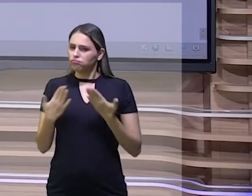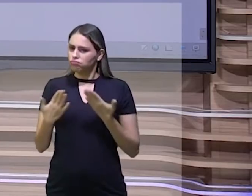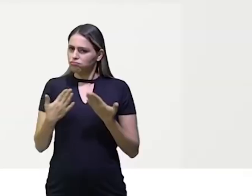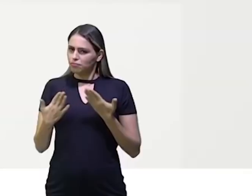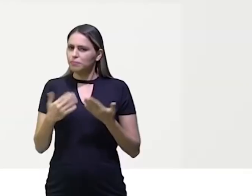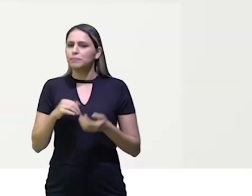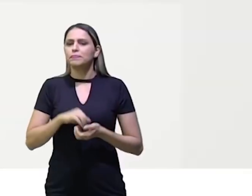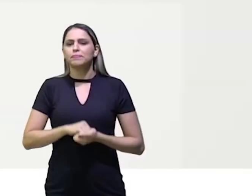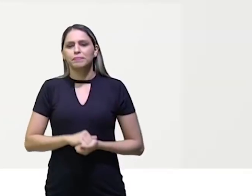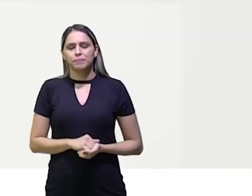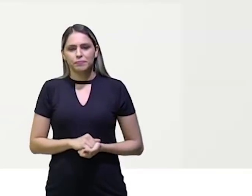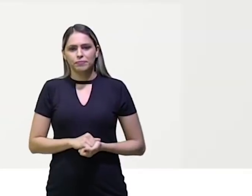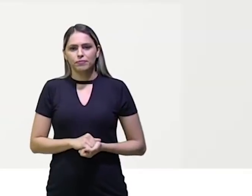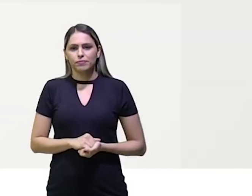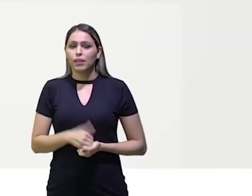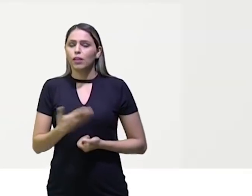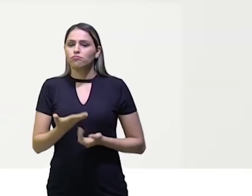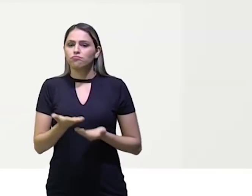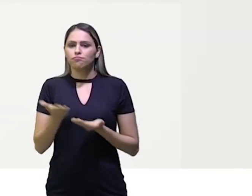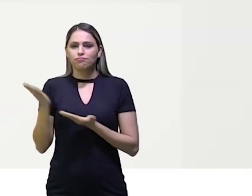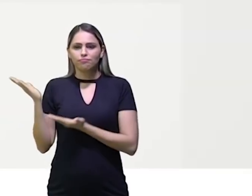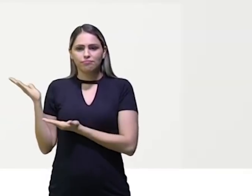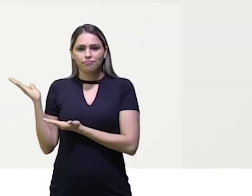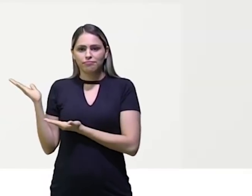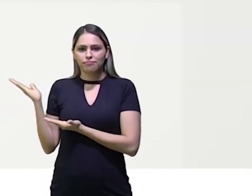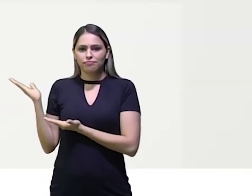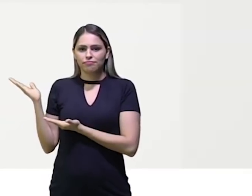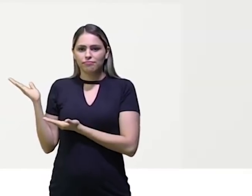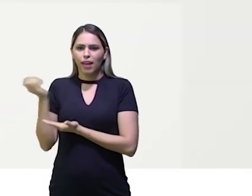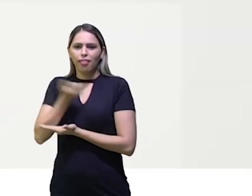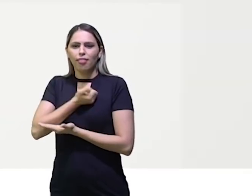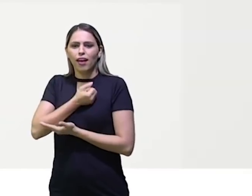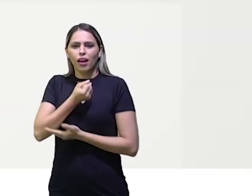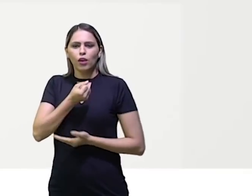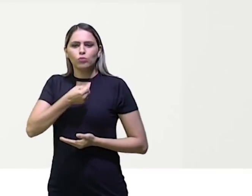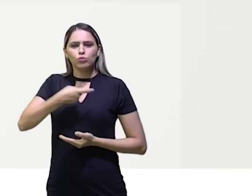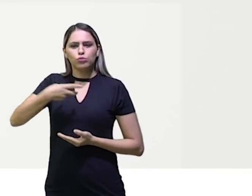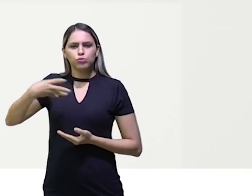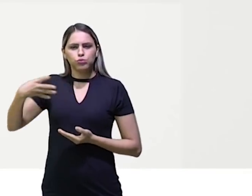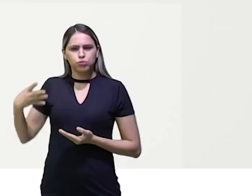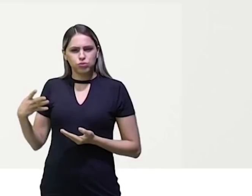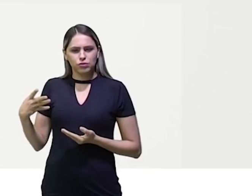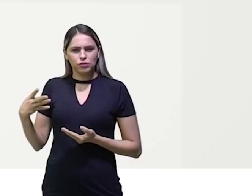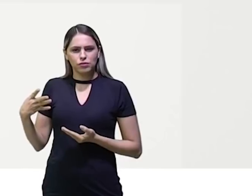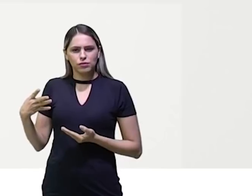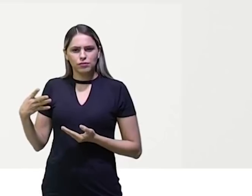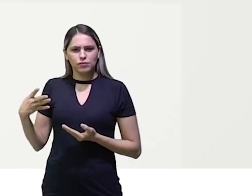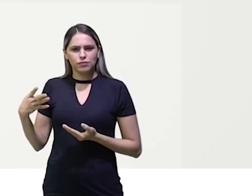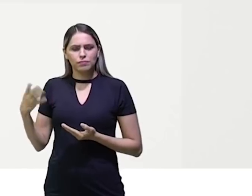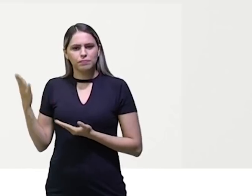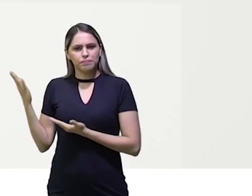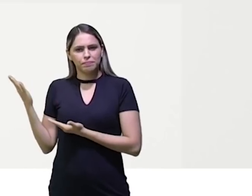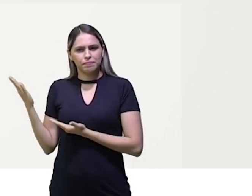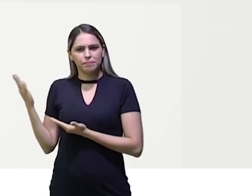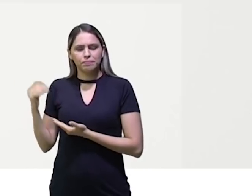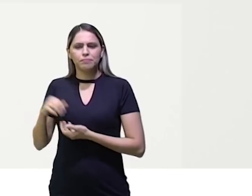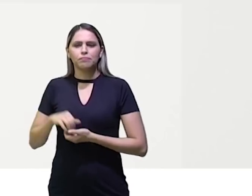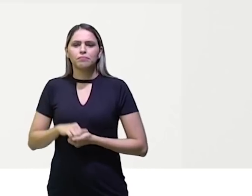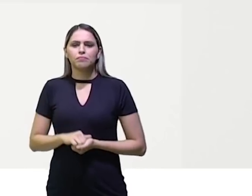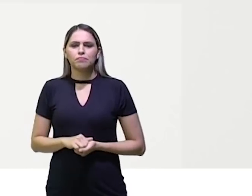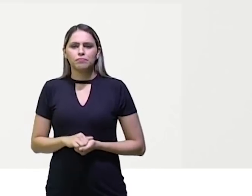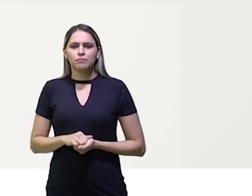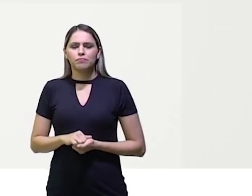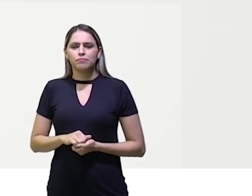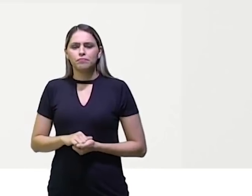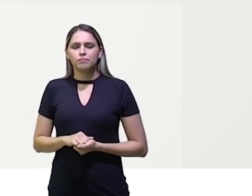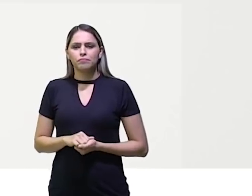ó. Estes são os numerais 5, 15, 9, 7, 12 e 10.